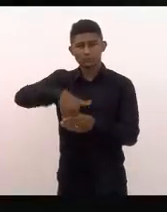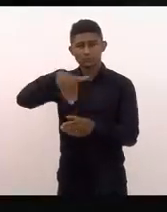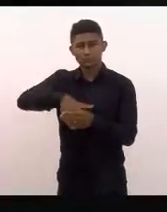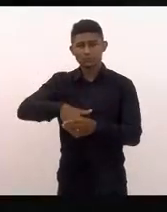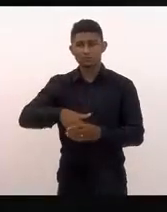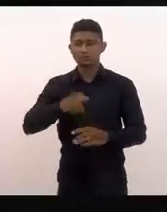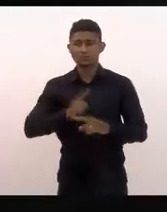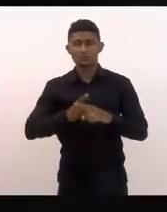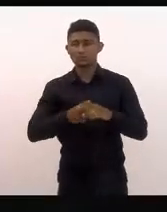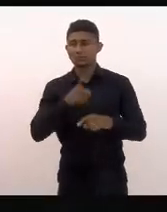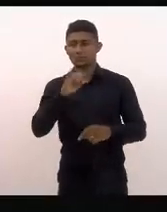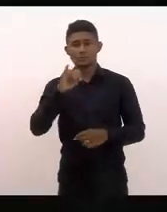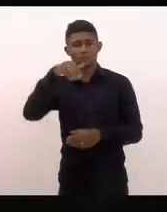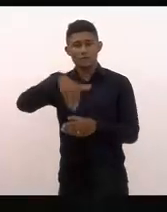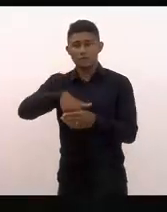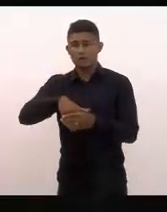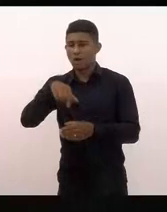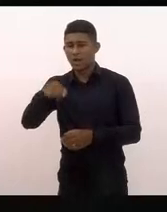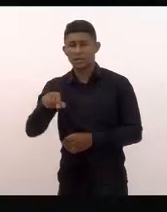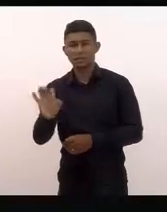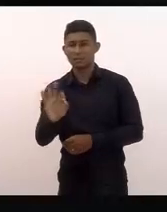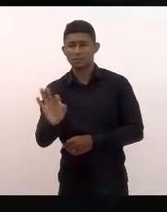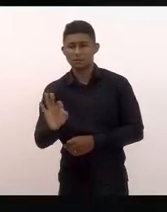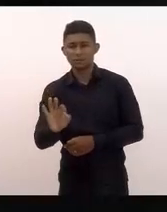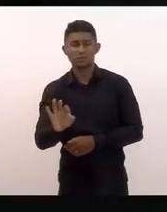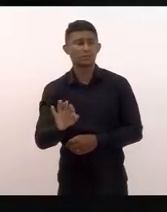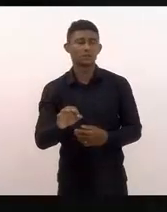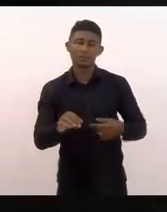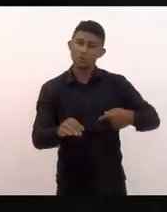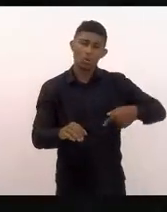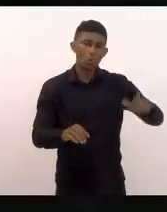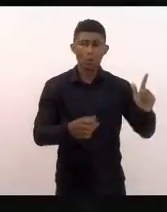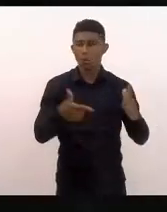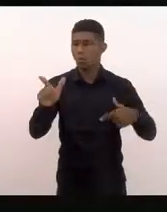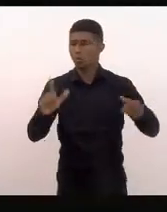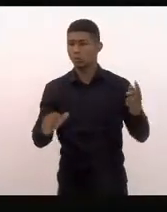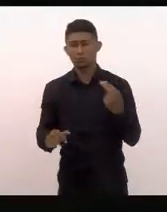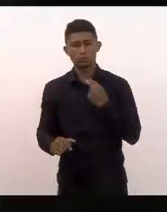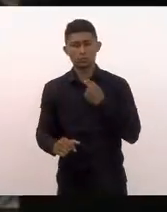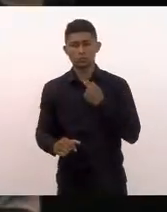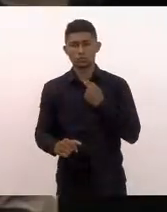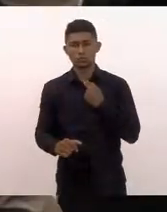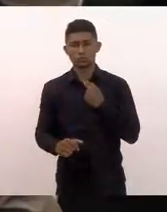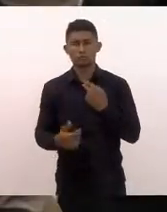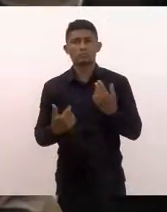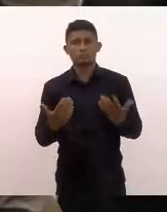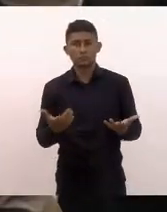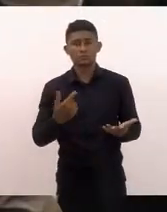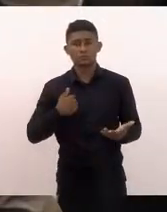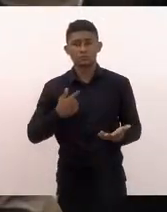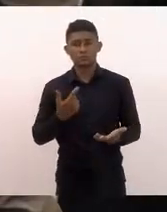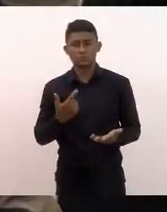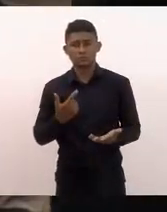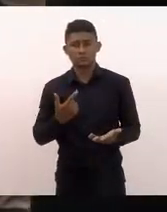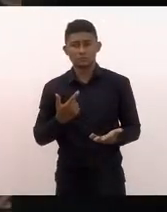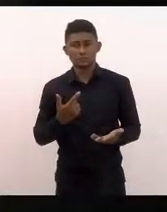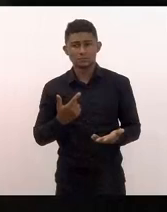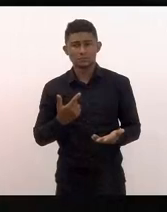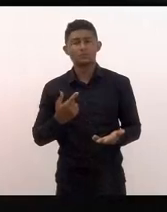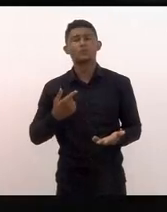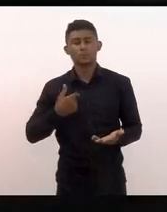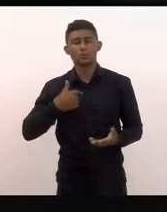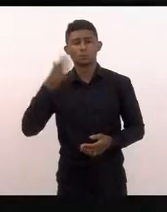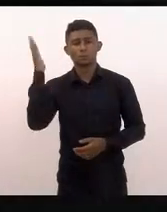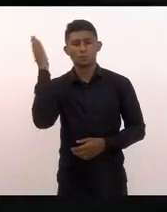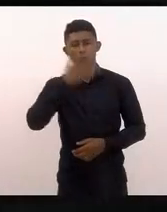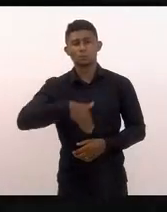se não votar isso aqui, se não votar esse veto aqui, vai ter que ir todos os vetos. Então, presidente, eu fui obrigado, não. É uma promessa que eu